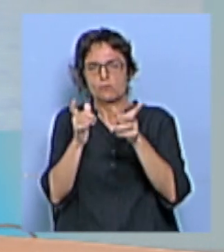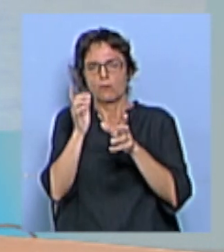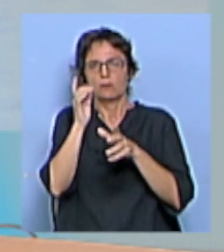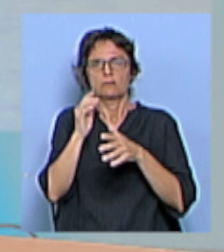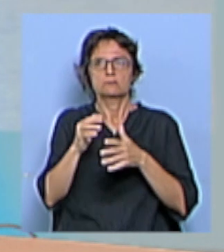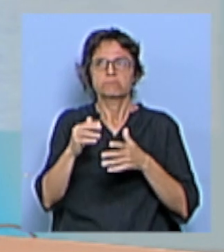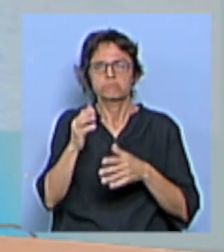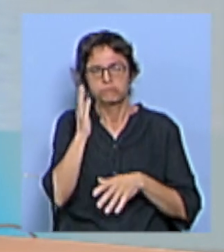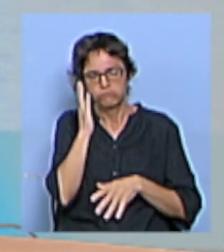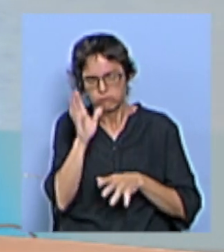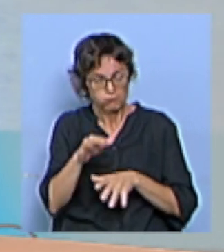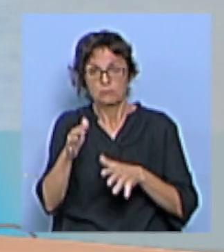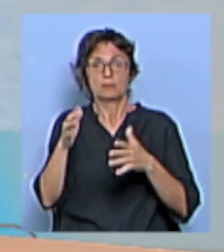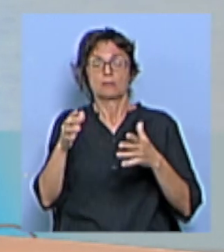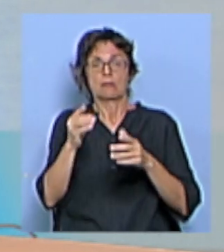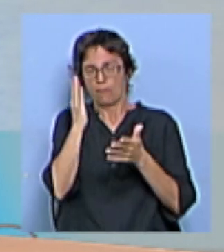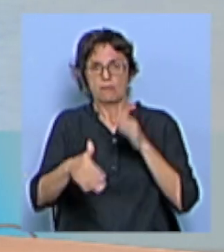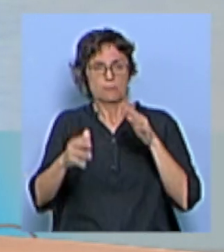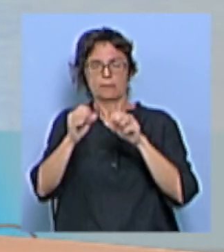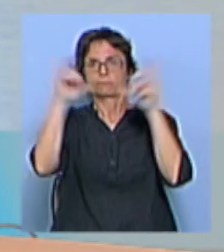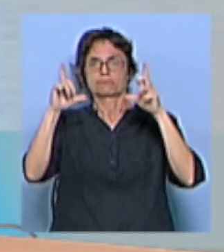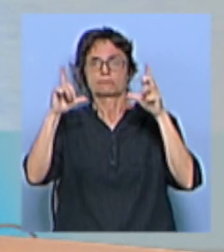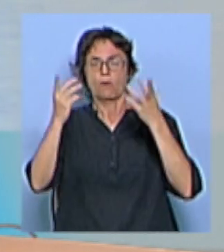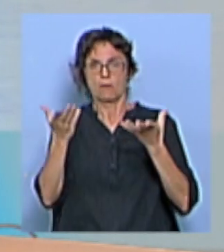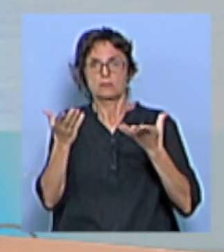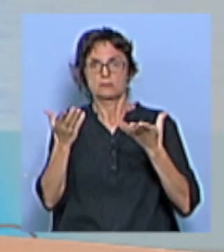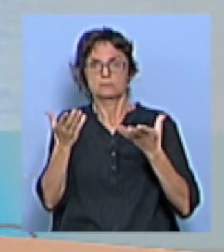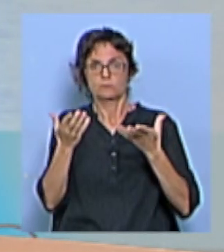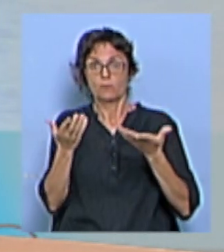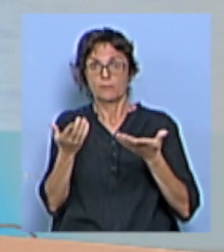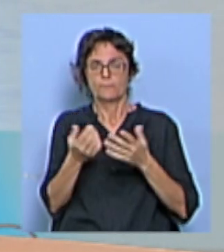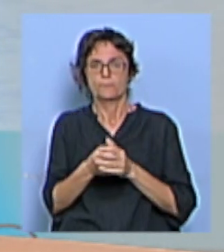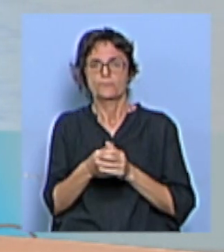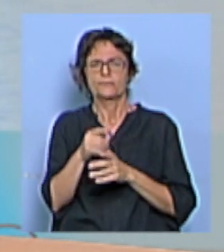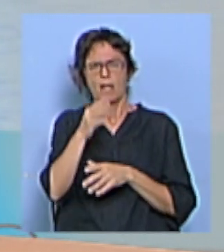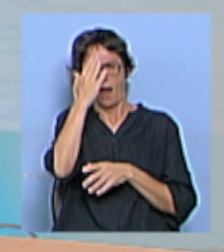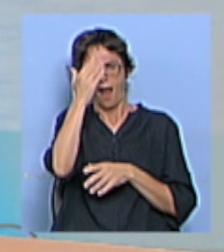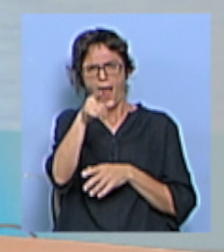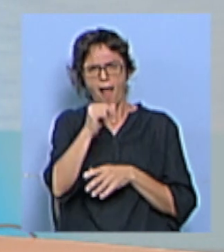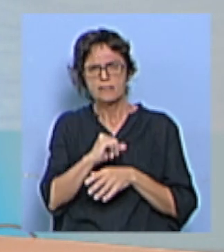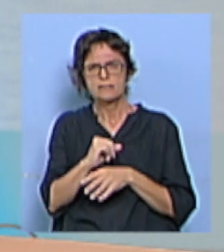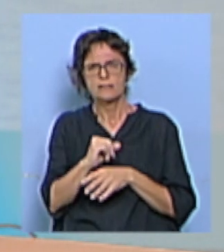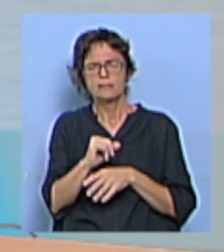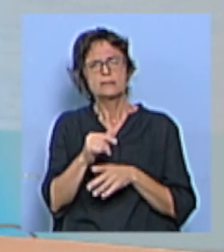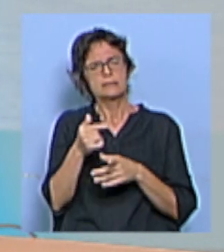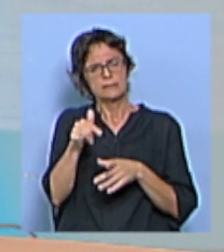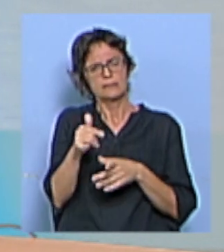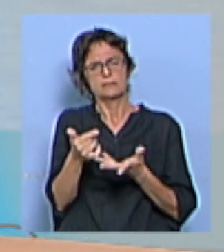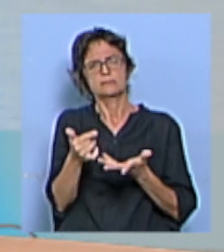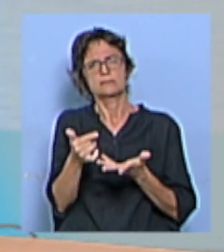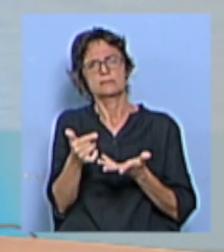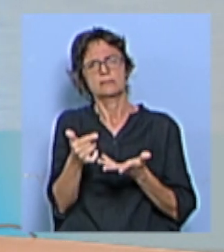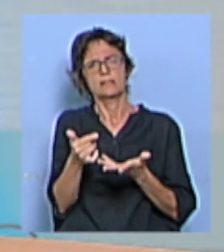certa forma rotineira de fazer as coisas. Parece-lhe que esta ocasião poderá ser